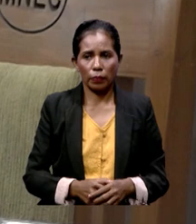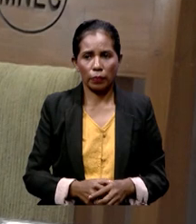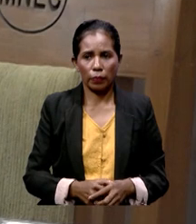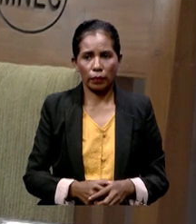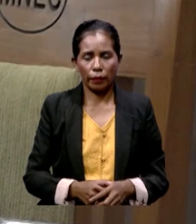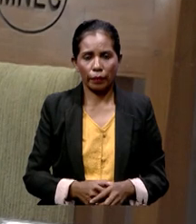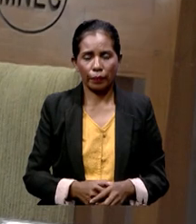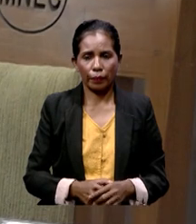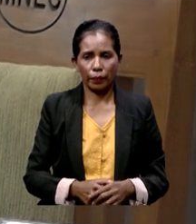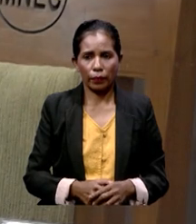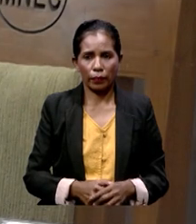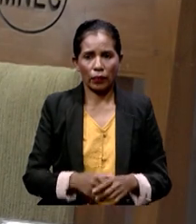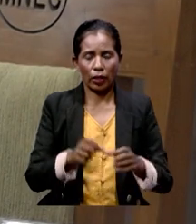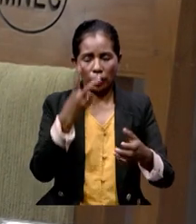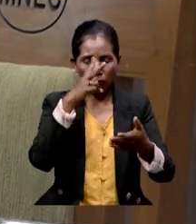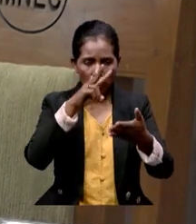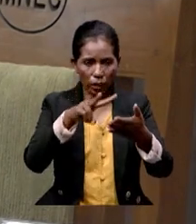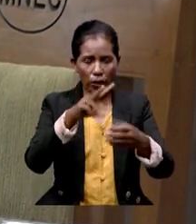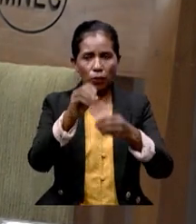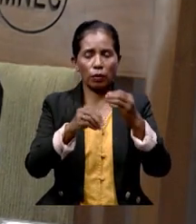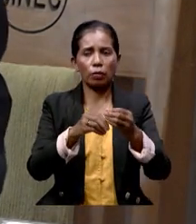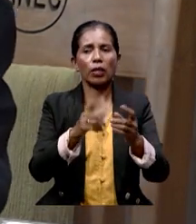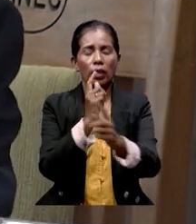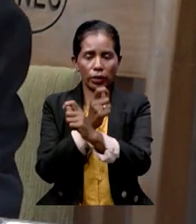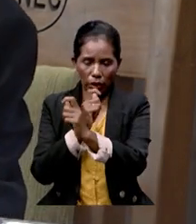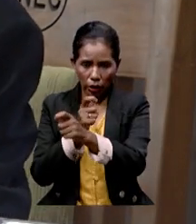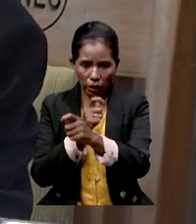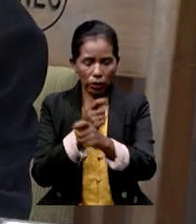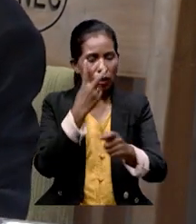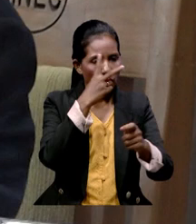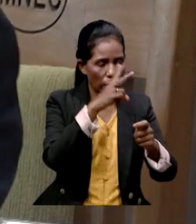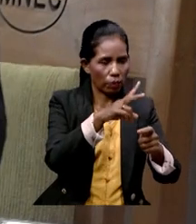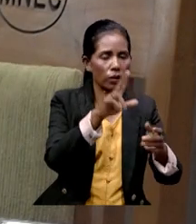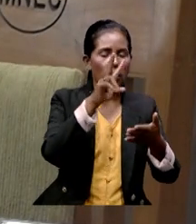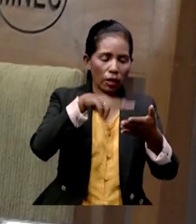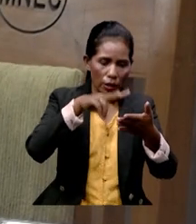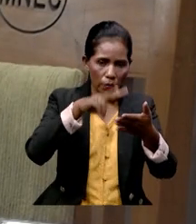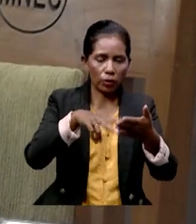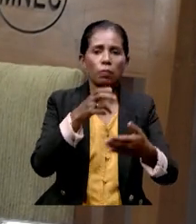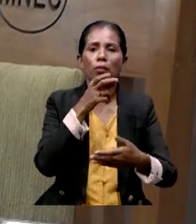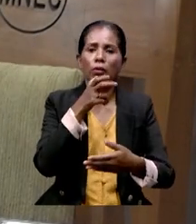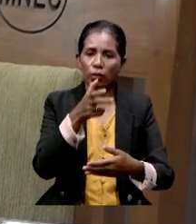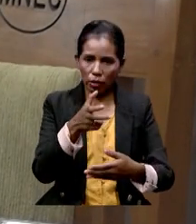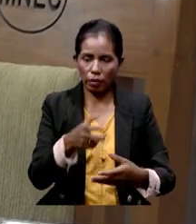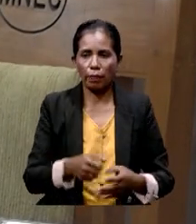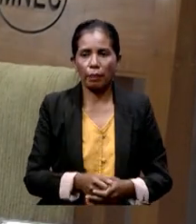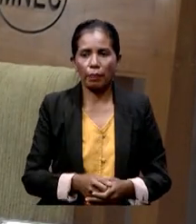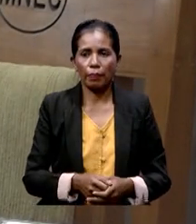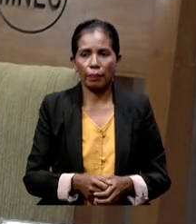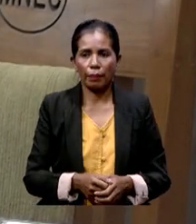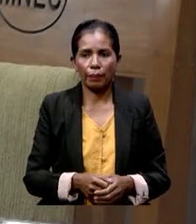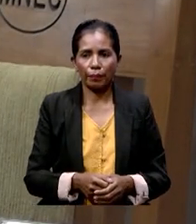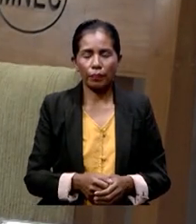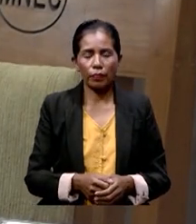perceberem. Depois de perceberem o texto, vão perceber melhor o português. E,